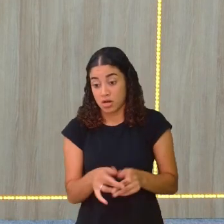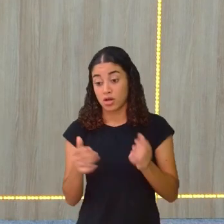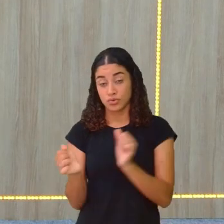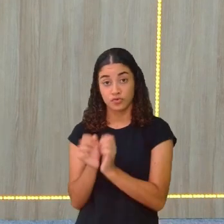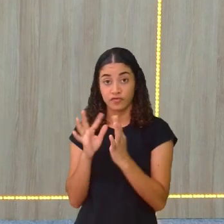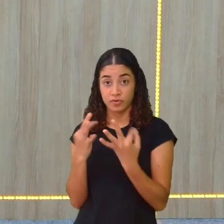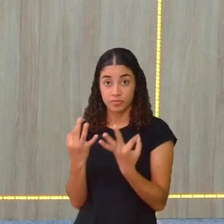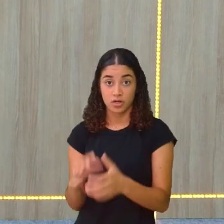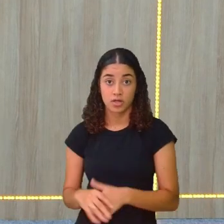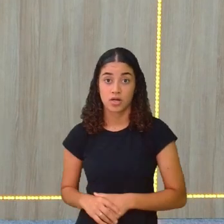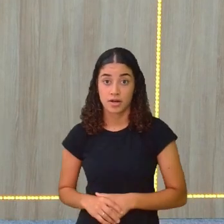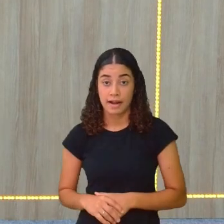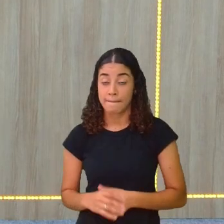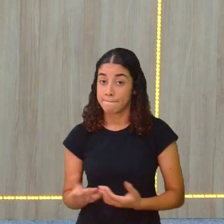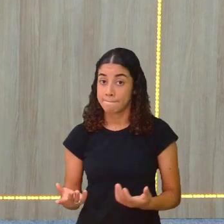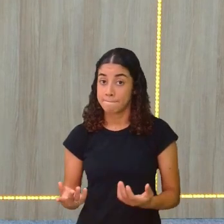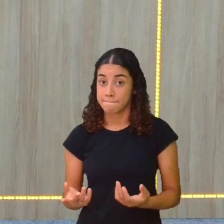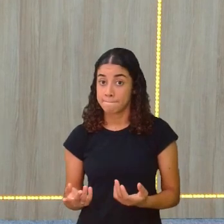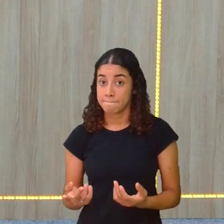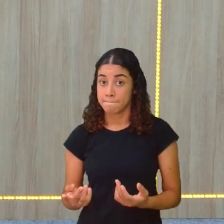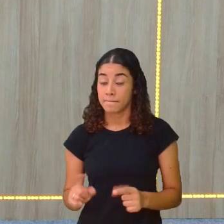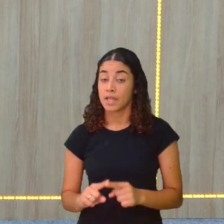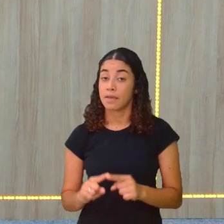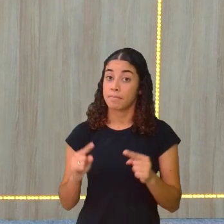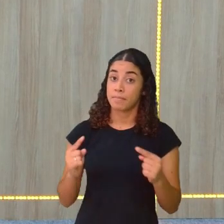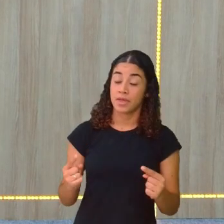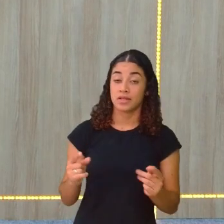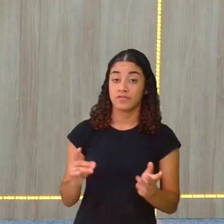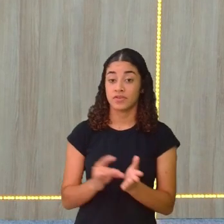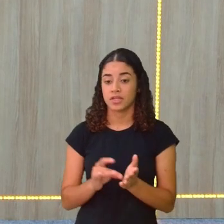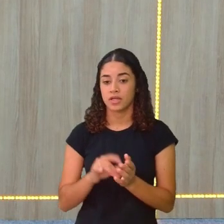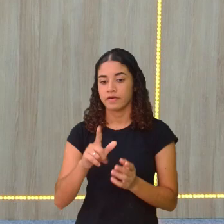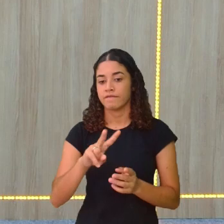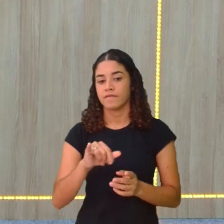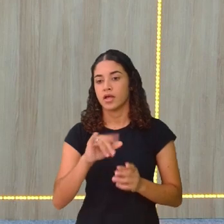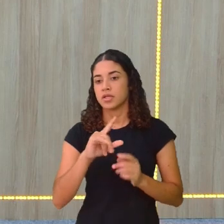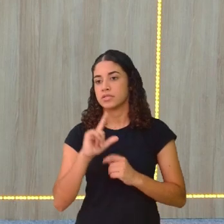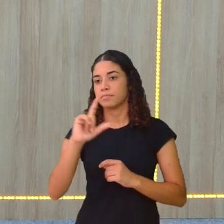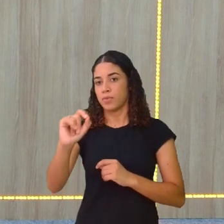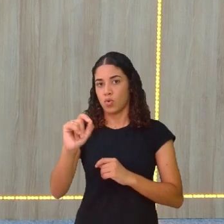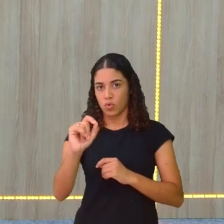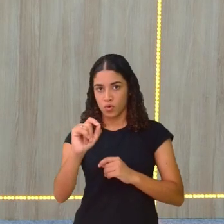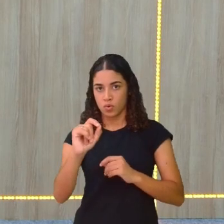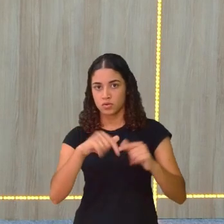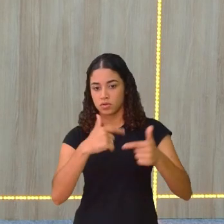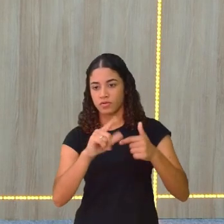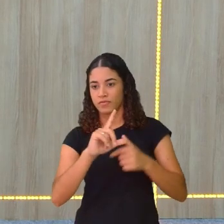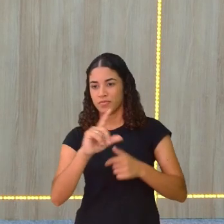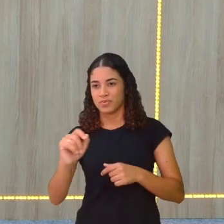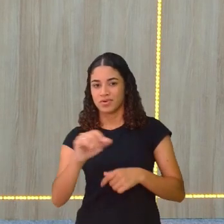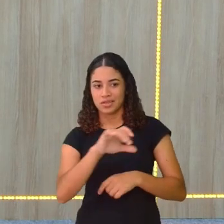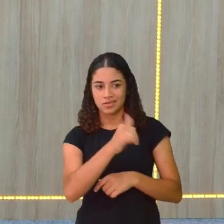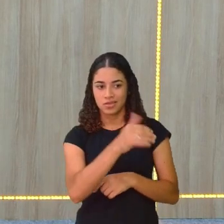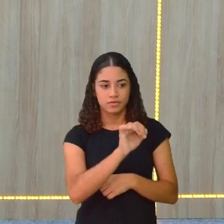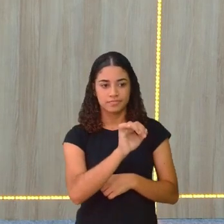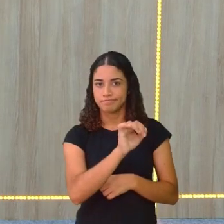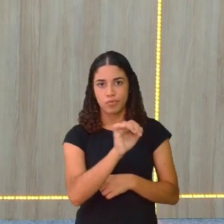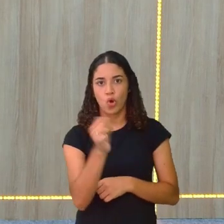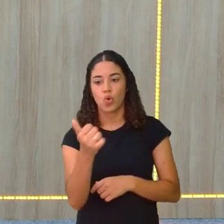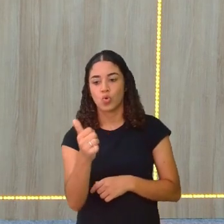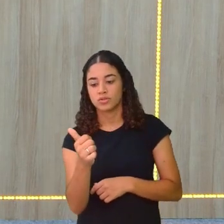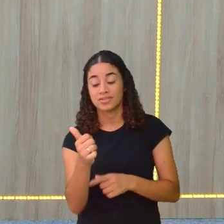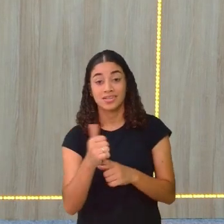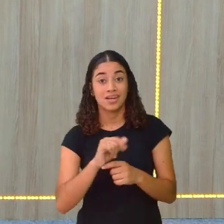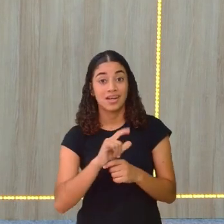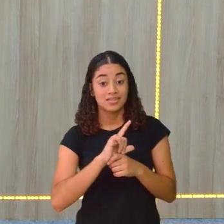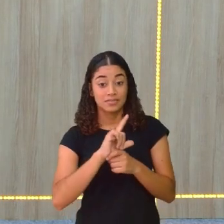sua família, mas aí o camarada, ele, ao invés de largar às 10 horas da noite, vai largar às 11. Quando ele larga às